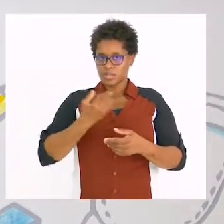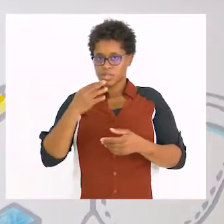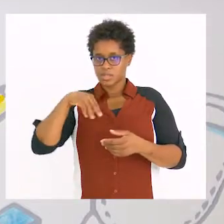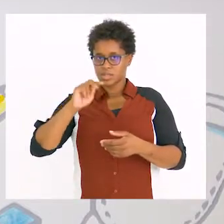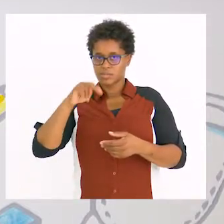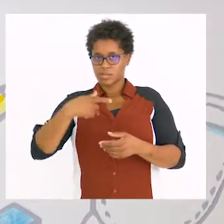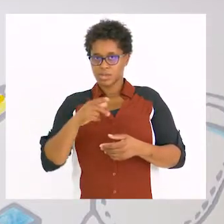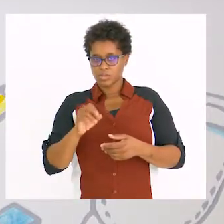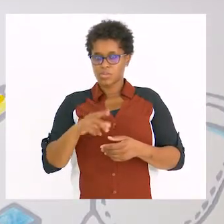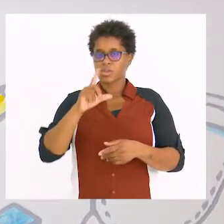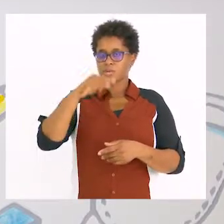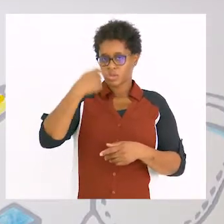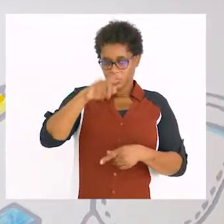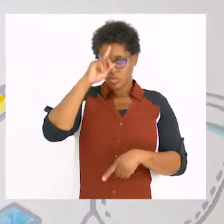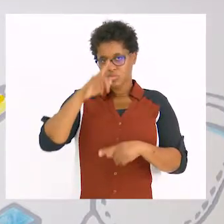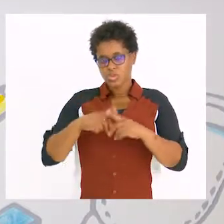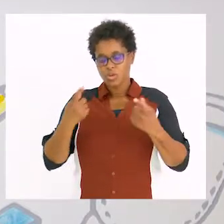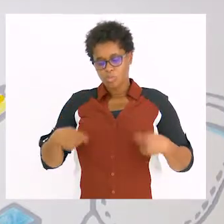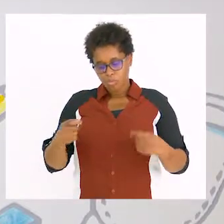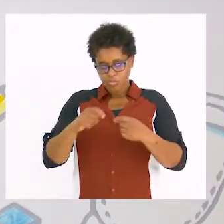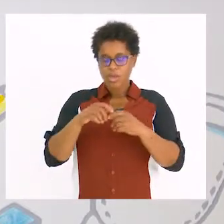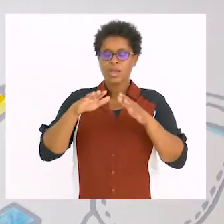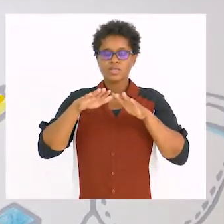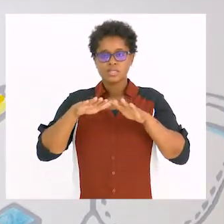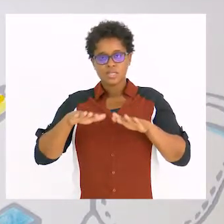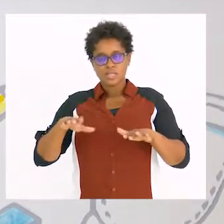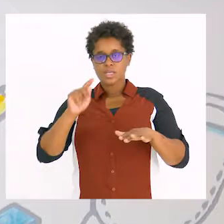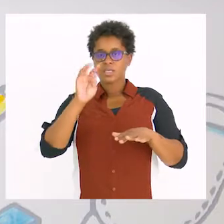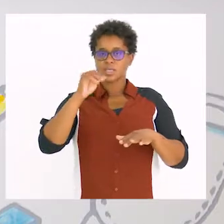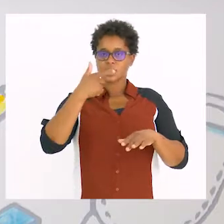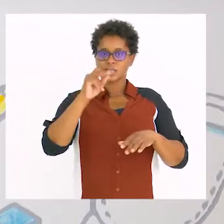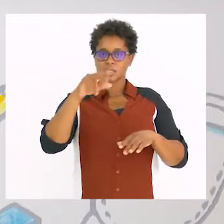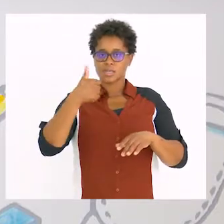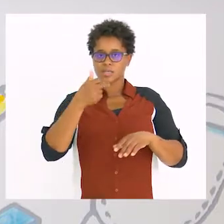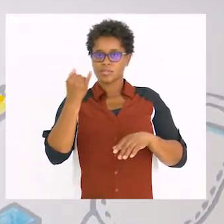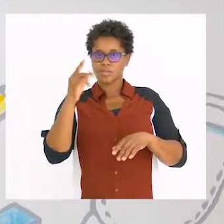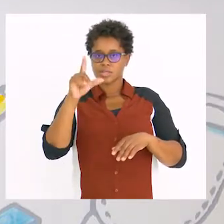por objetivo promover a estabilidade econômica.